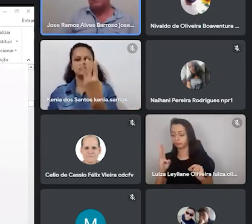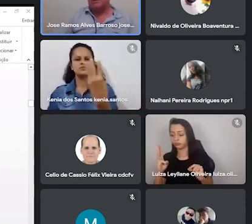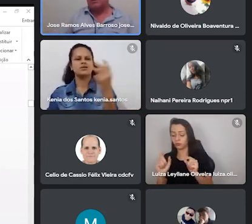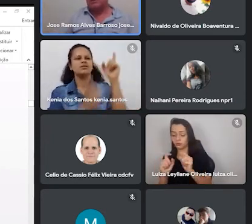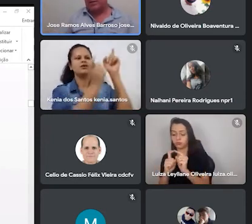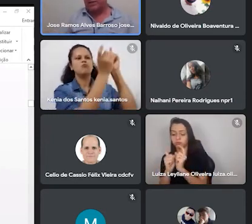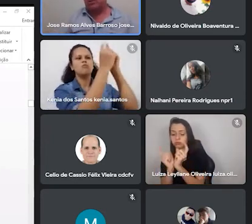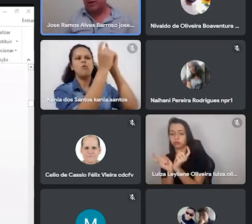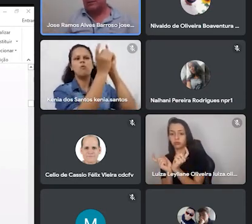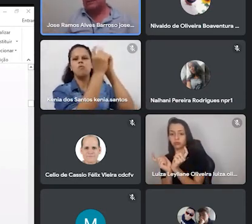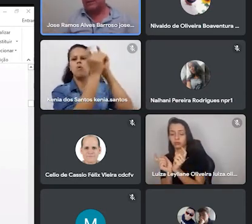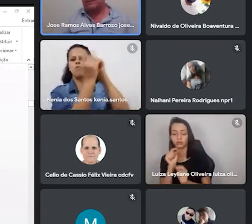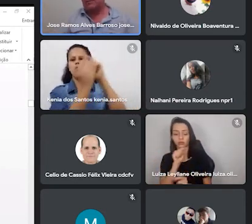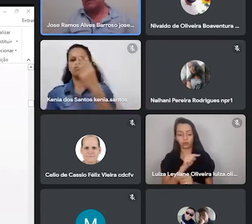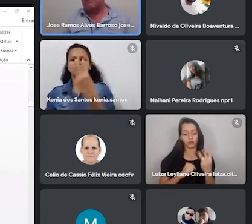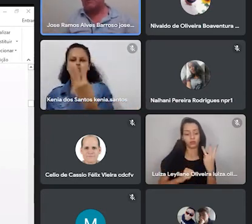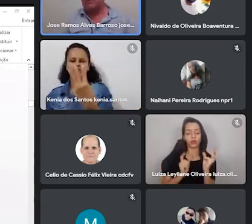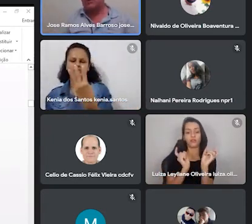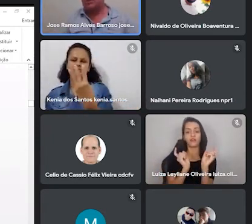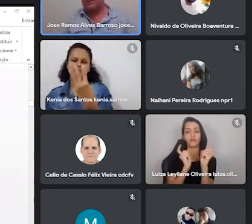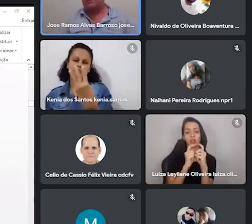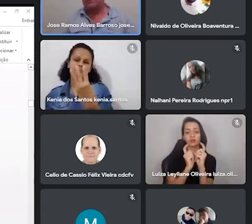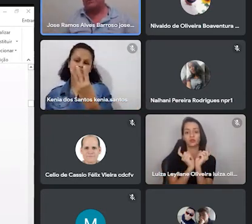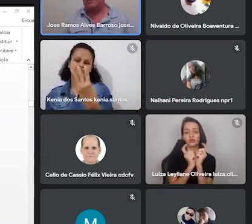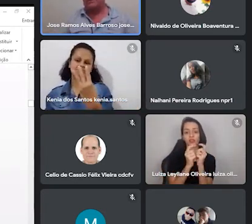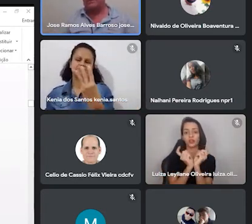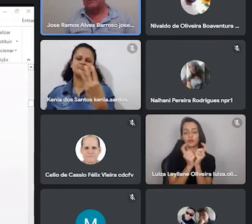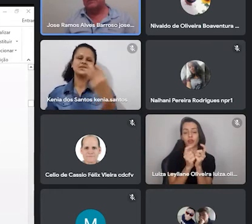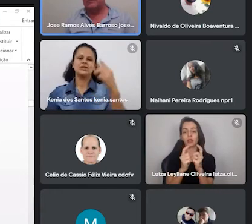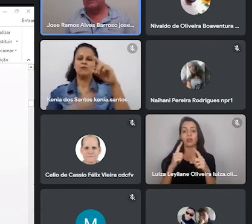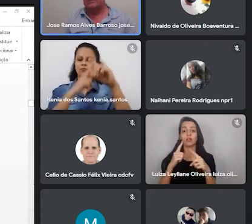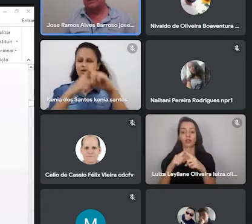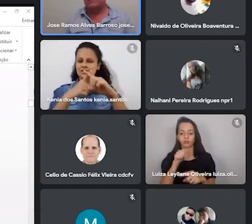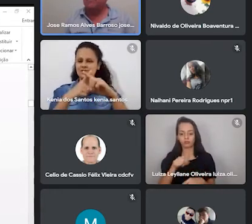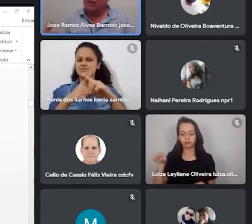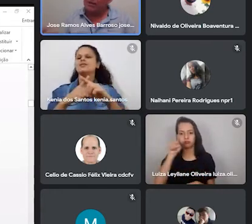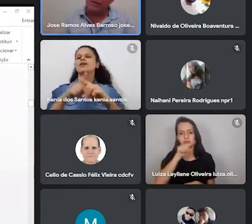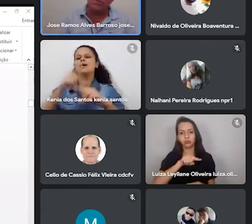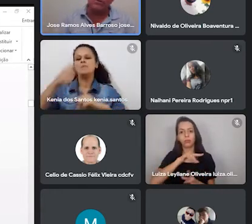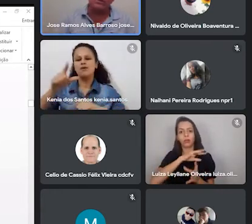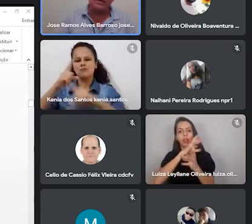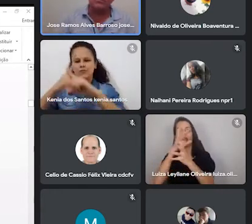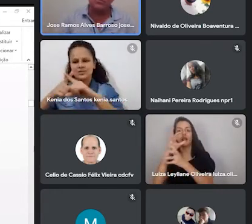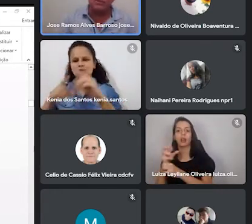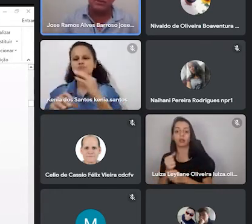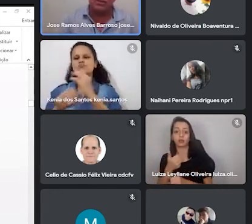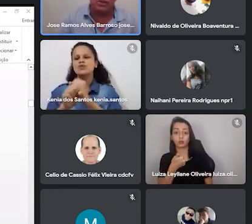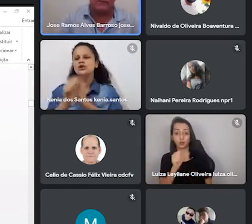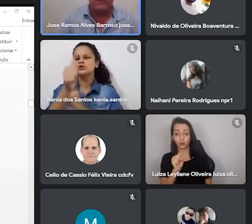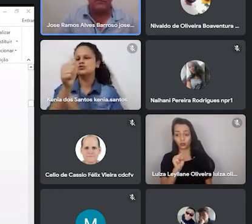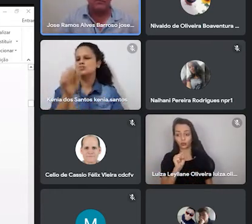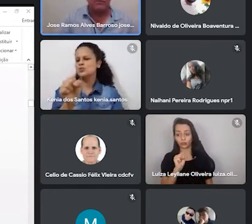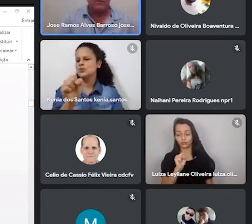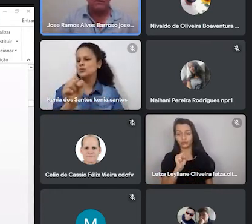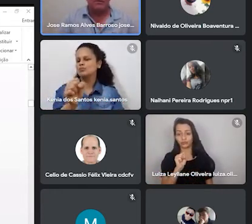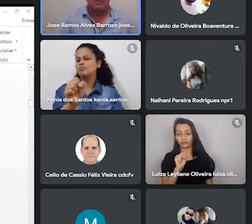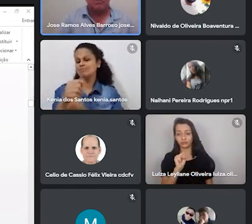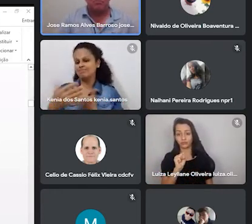vezes 3 fases cada uma, 18. Então, é uma quantidade mínima de